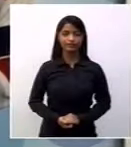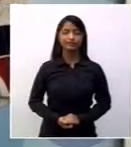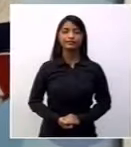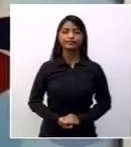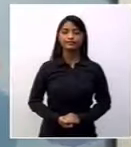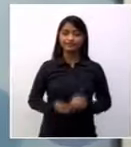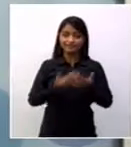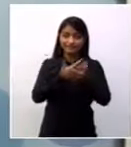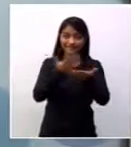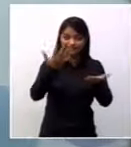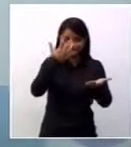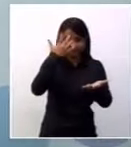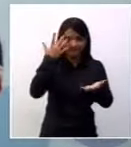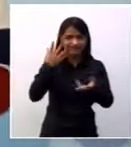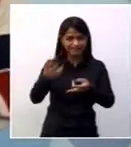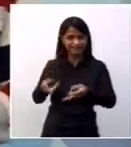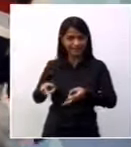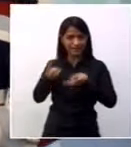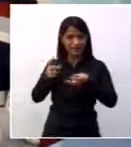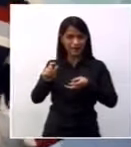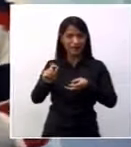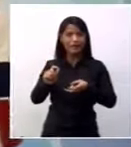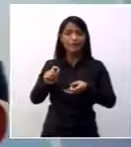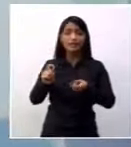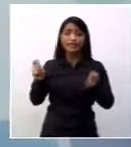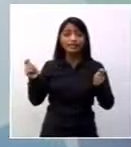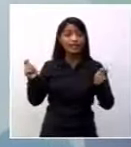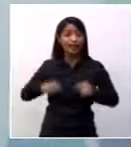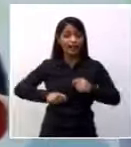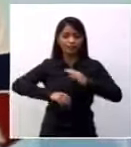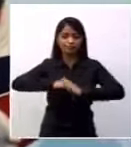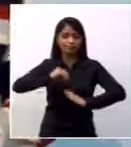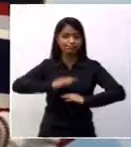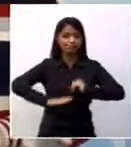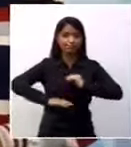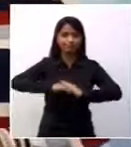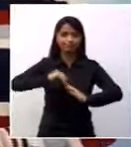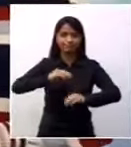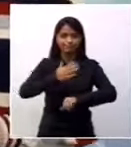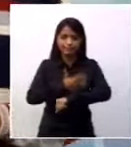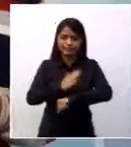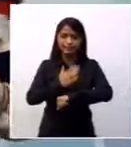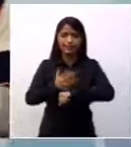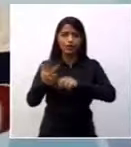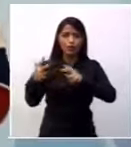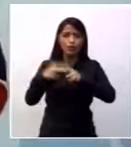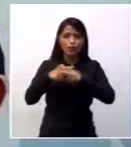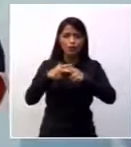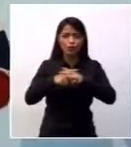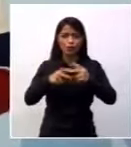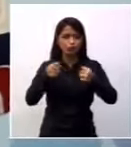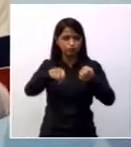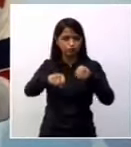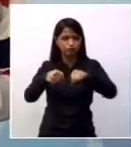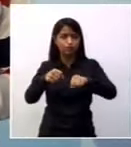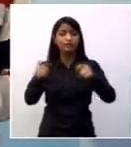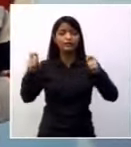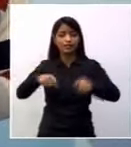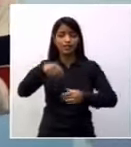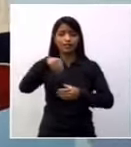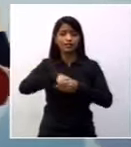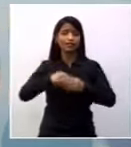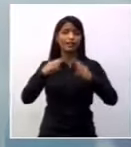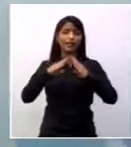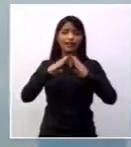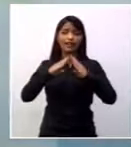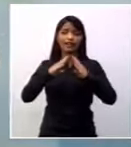Gente, você percebeu que dá para se fazer atividade, né, de luta também em casa, separado,